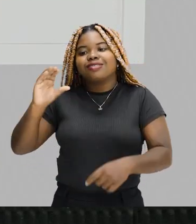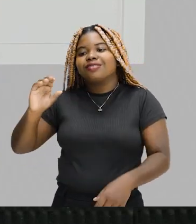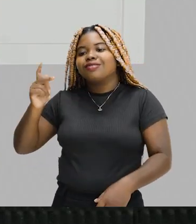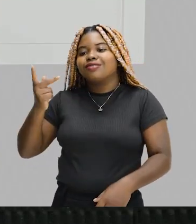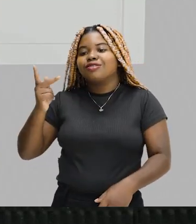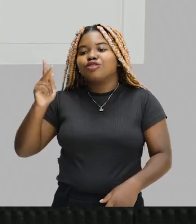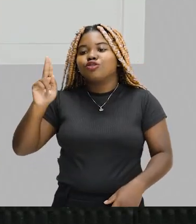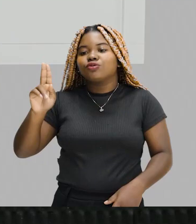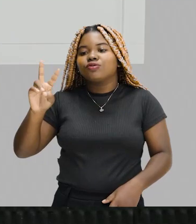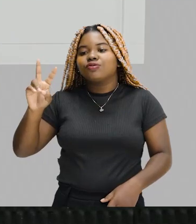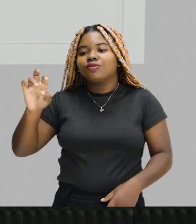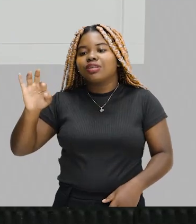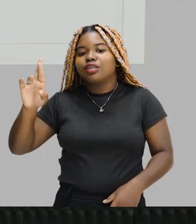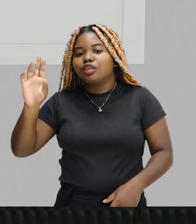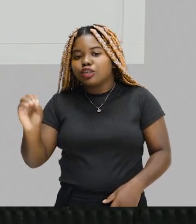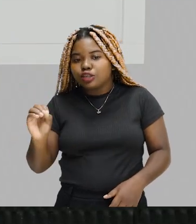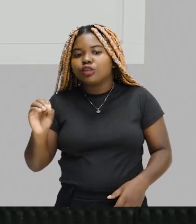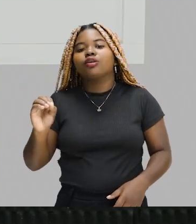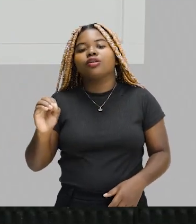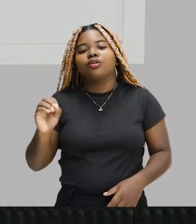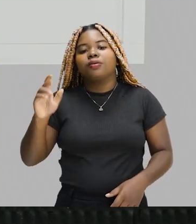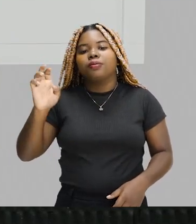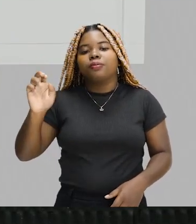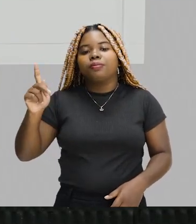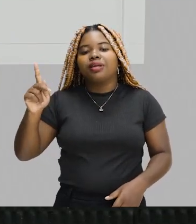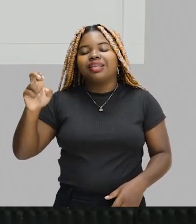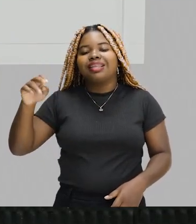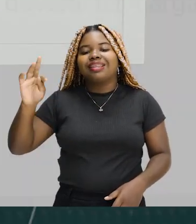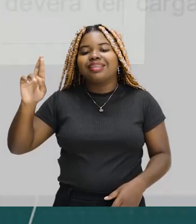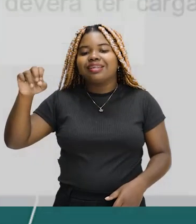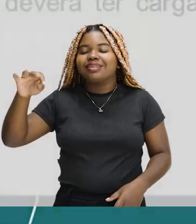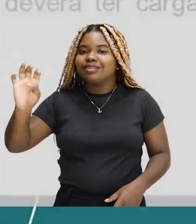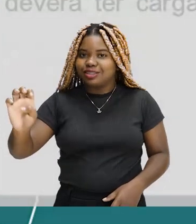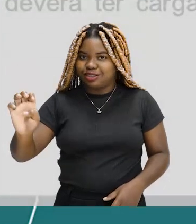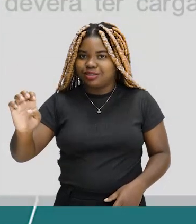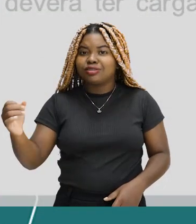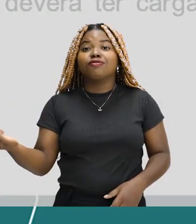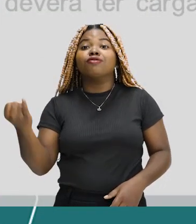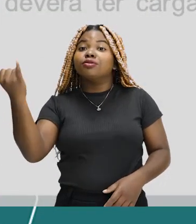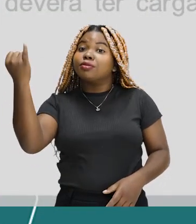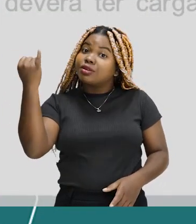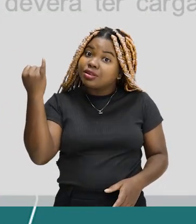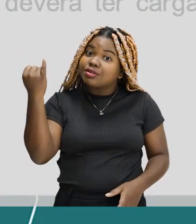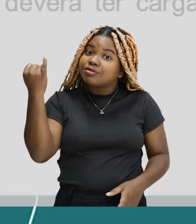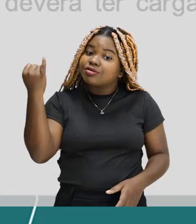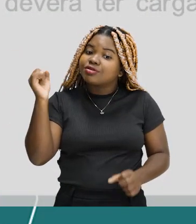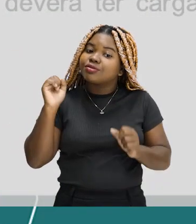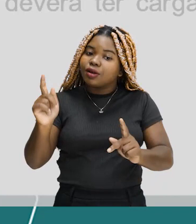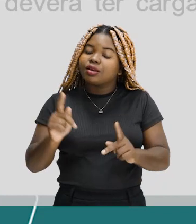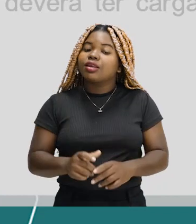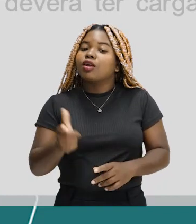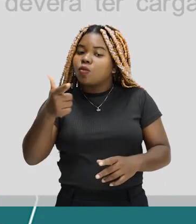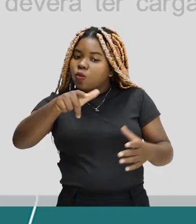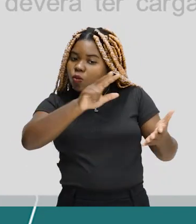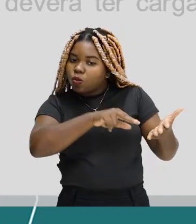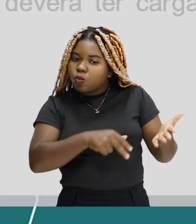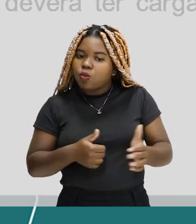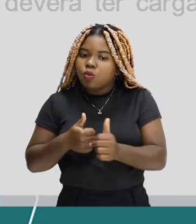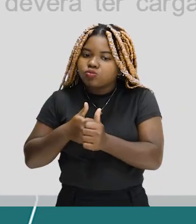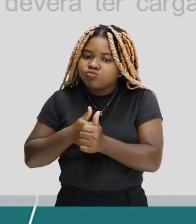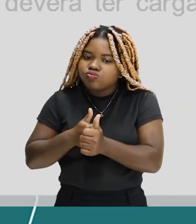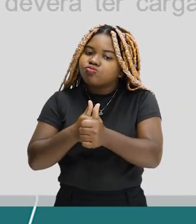estudo dessas partículas elementares. Tá, ok? Então diz o seguinte, ó, no estudo dos raios cósmicos